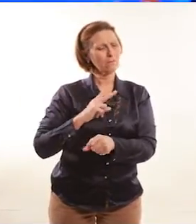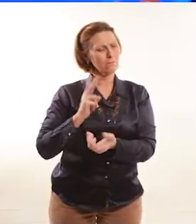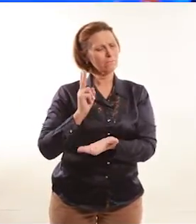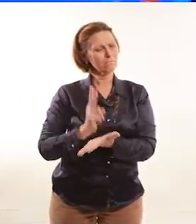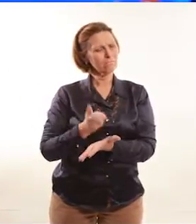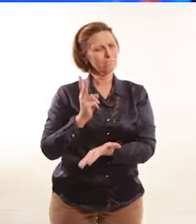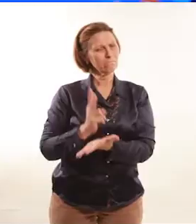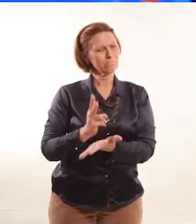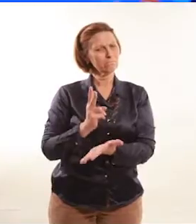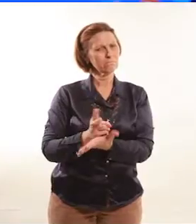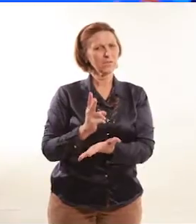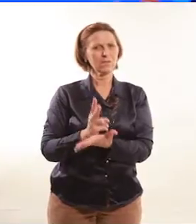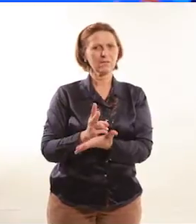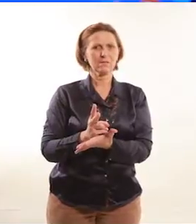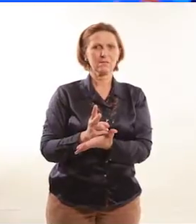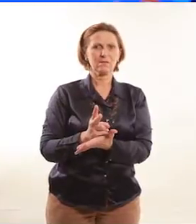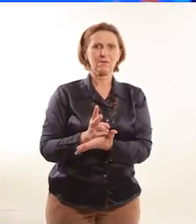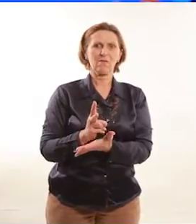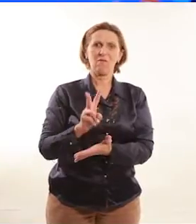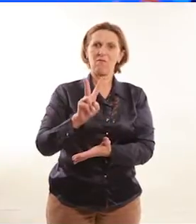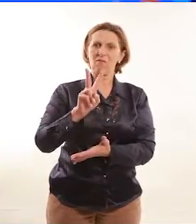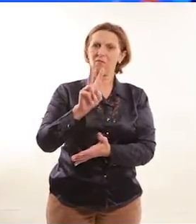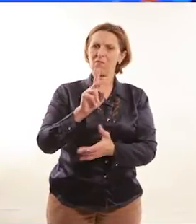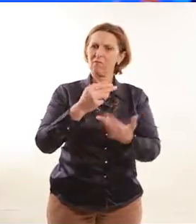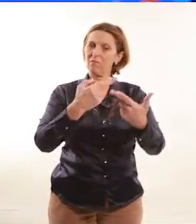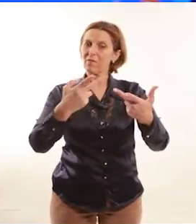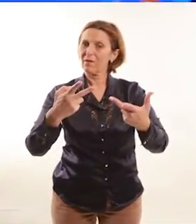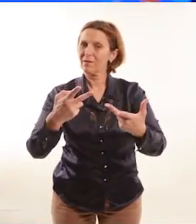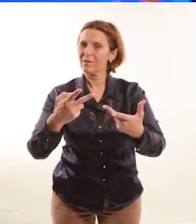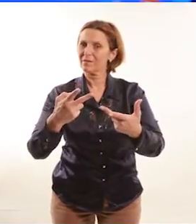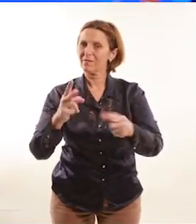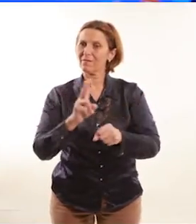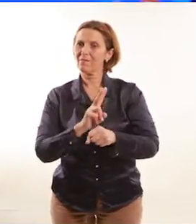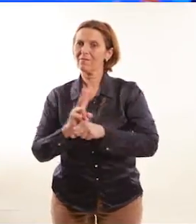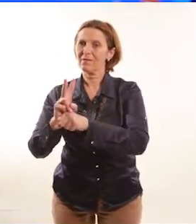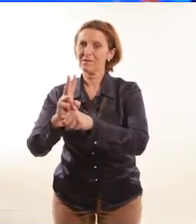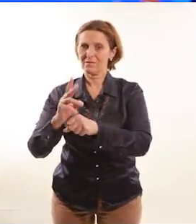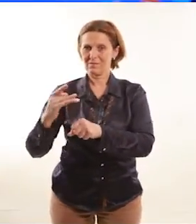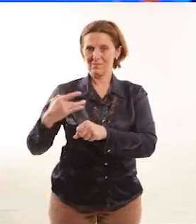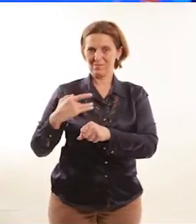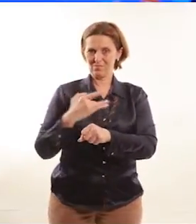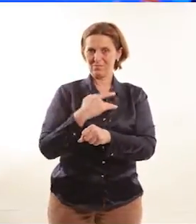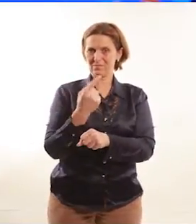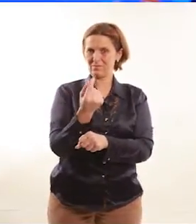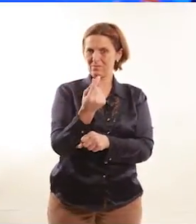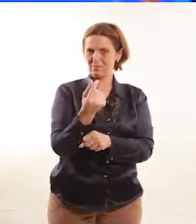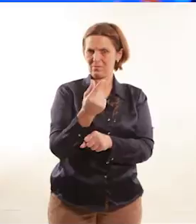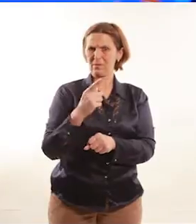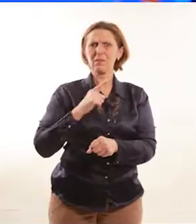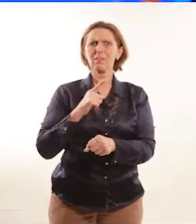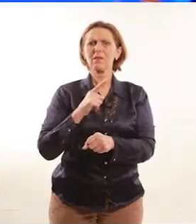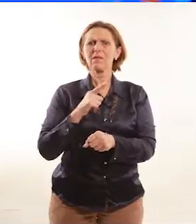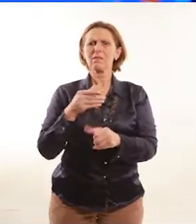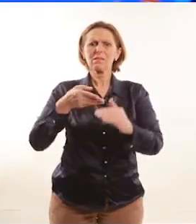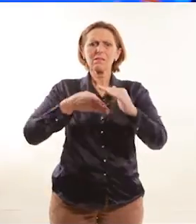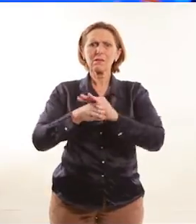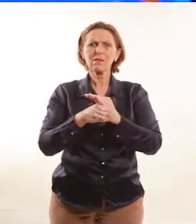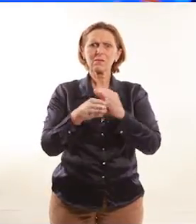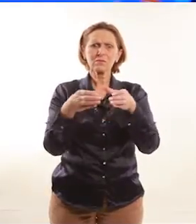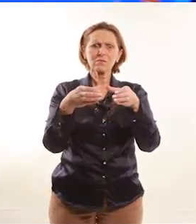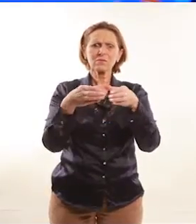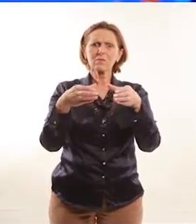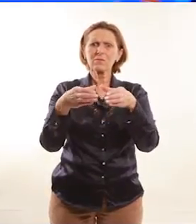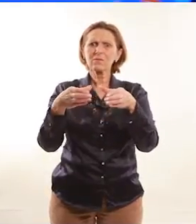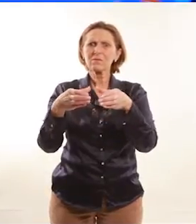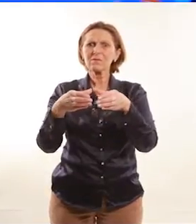de Vigilância em Saúde e o teto variável de Vigilância à Saúde. E o que compõe esse bloco? O que compõe esse